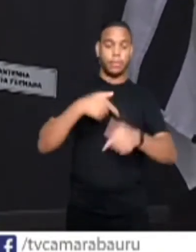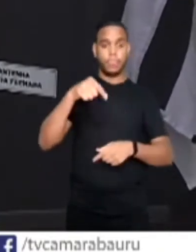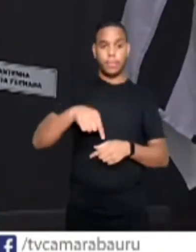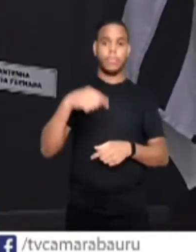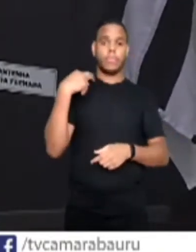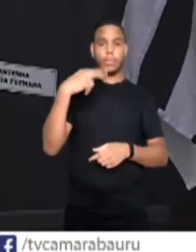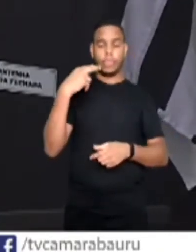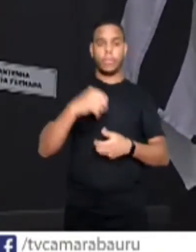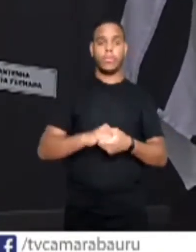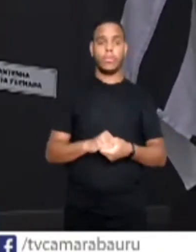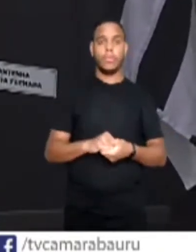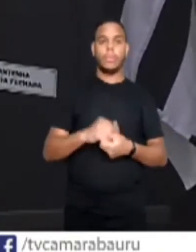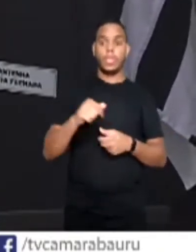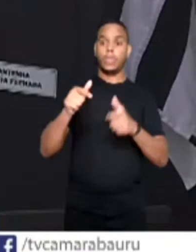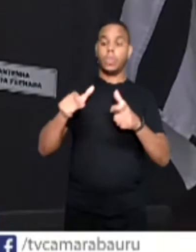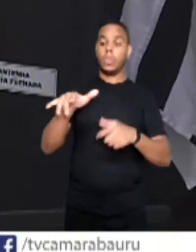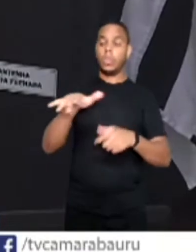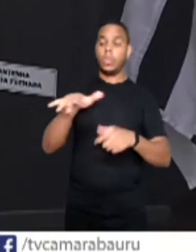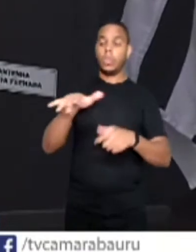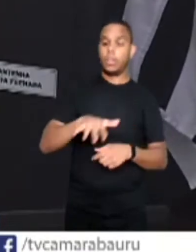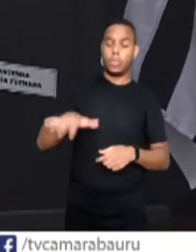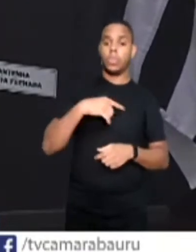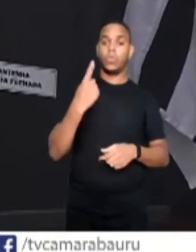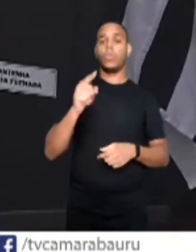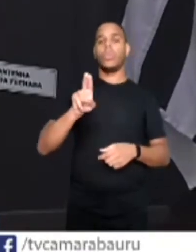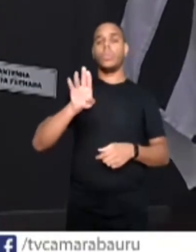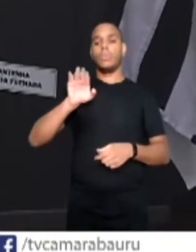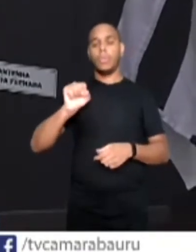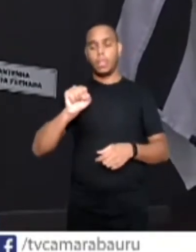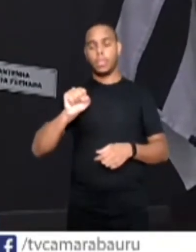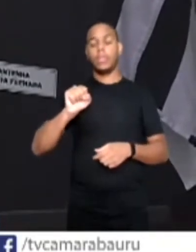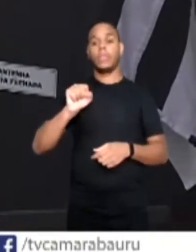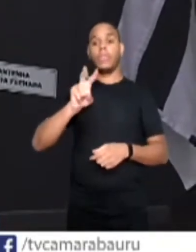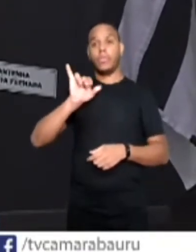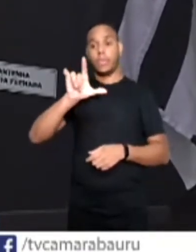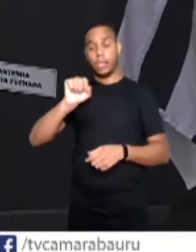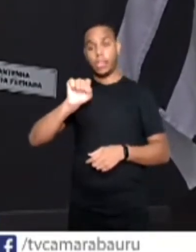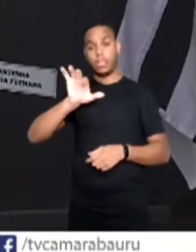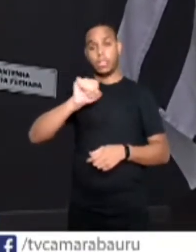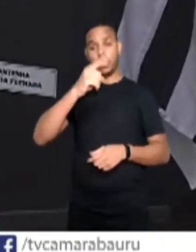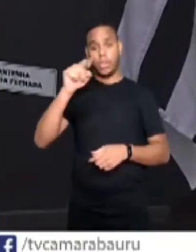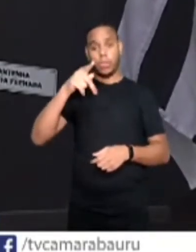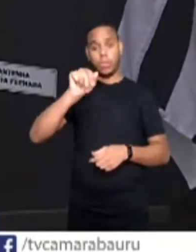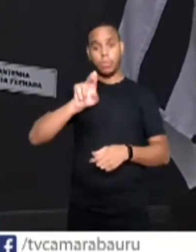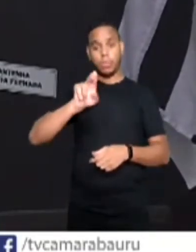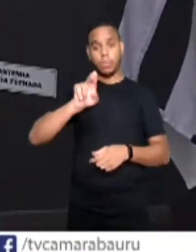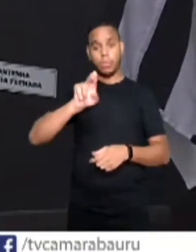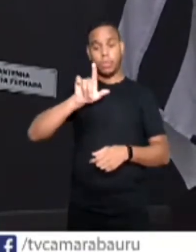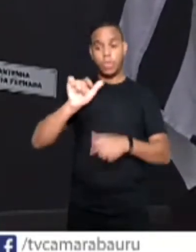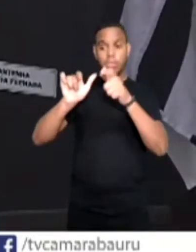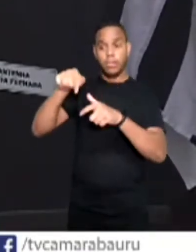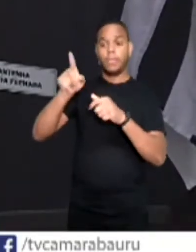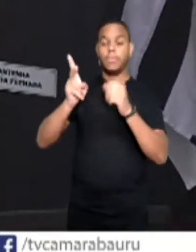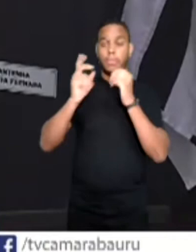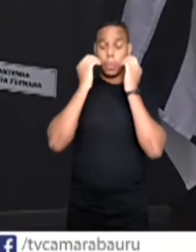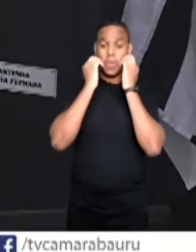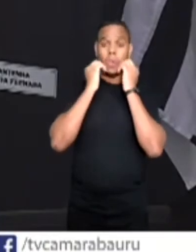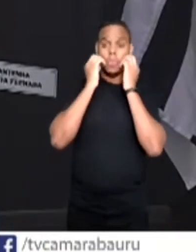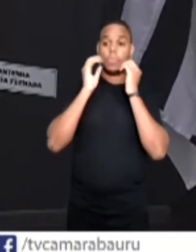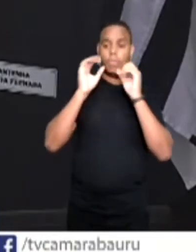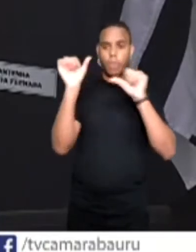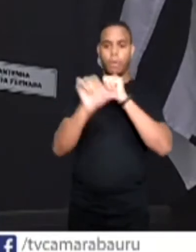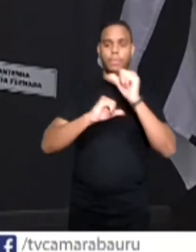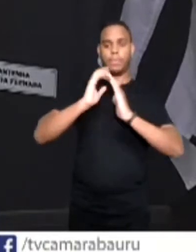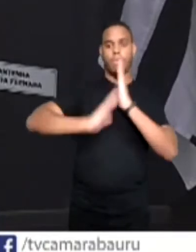esta região praticamente só tinha uma unidade de saúde, que era a Vila São Paulo, que era esta unidade que hoje está passando por uma reforma.